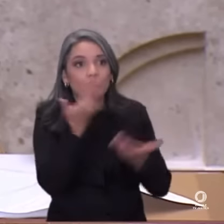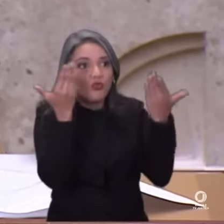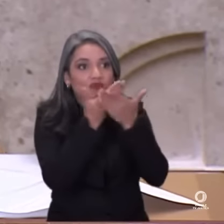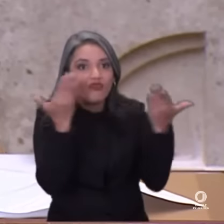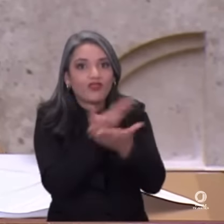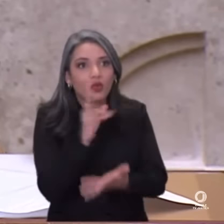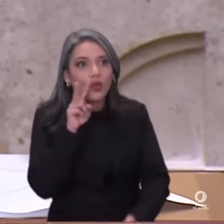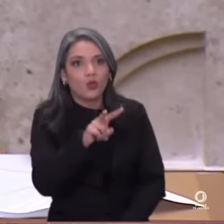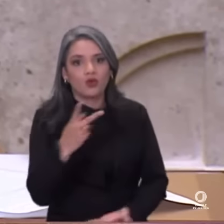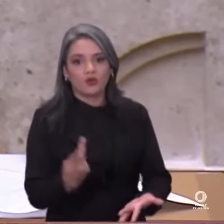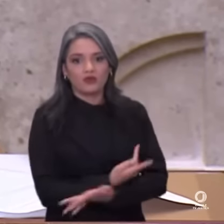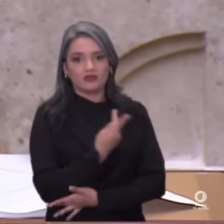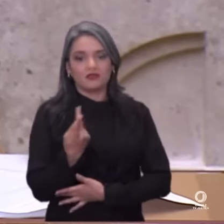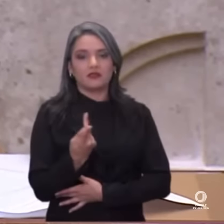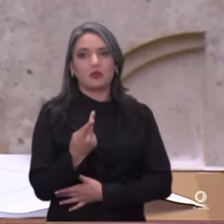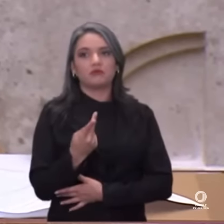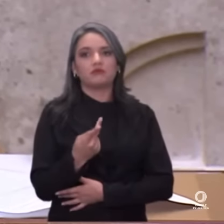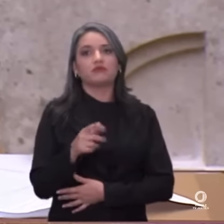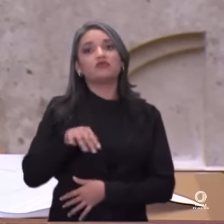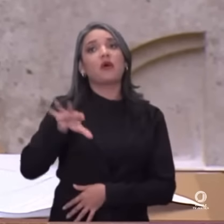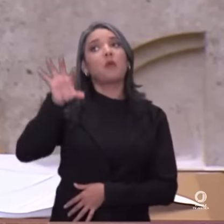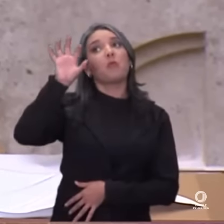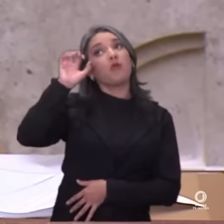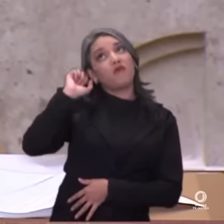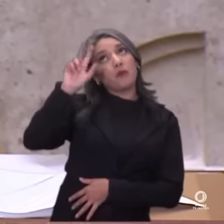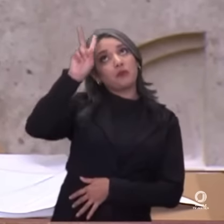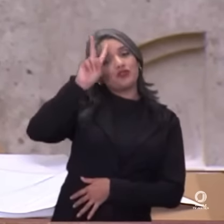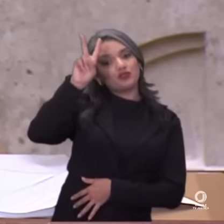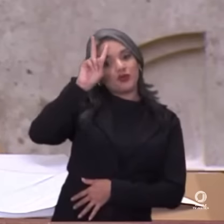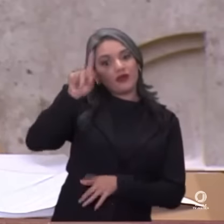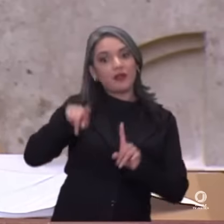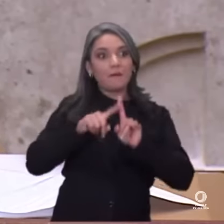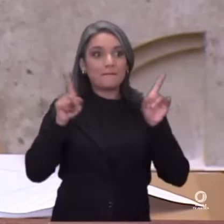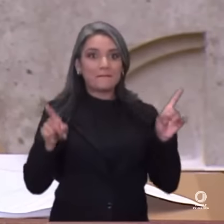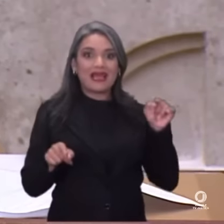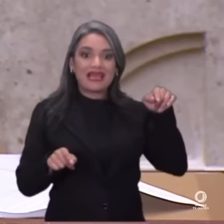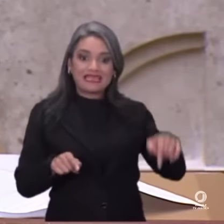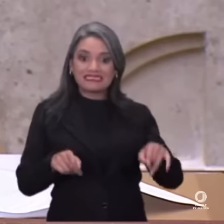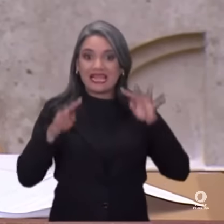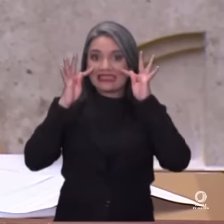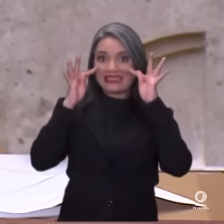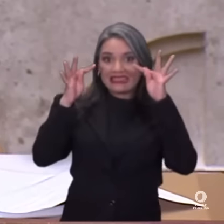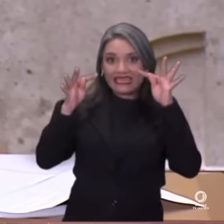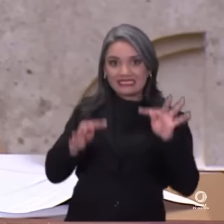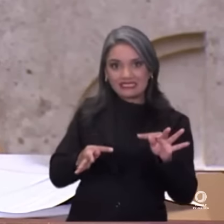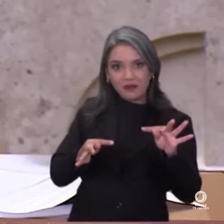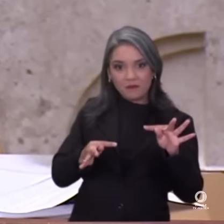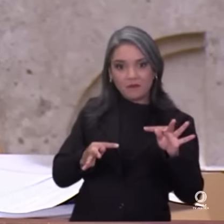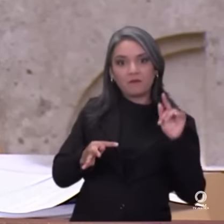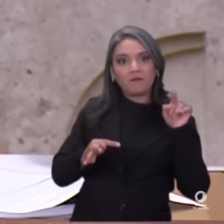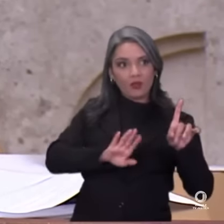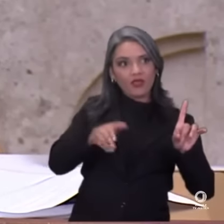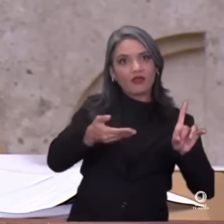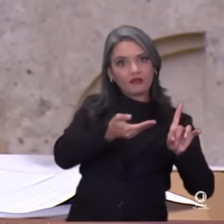uma testemunha de ouvir dizer. Mas a testemunha da ré foi a vigilante que disse o